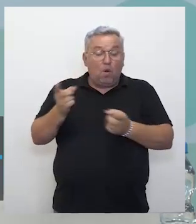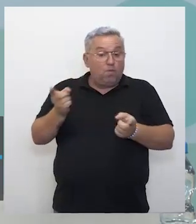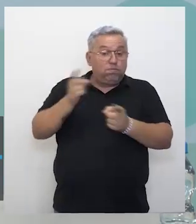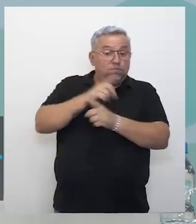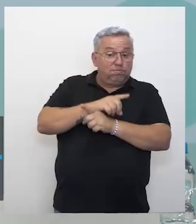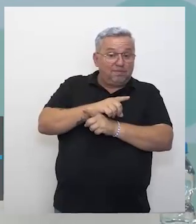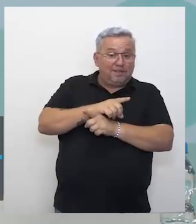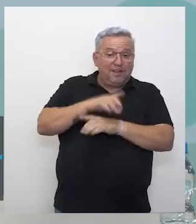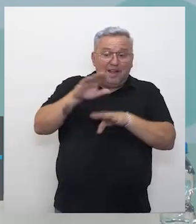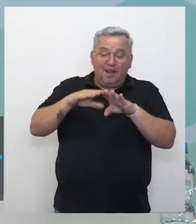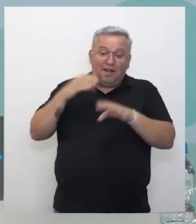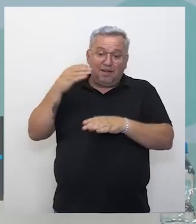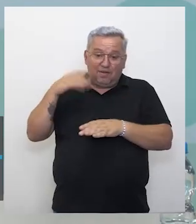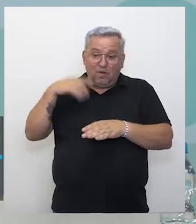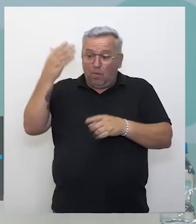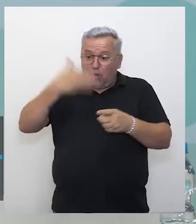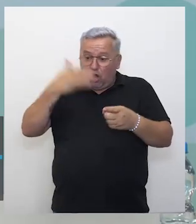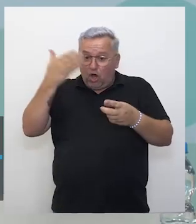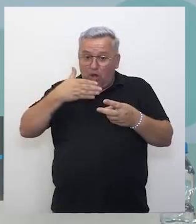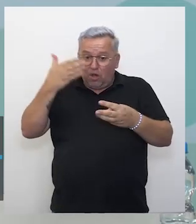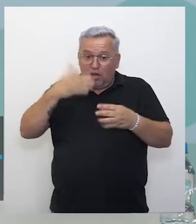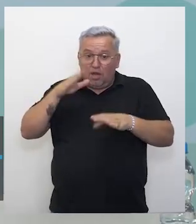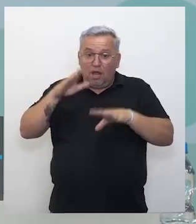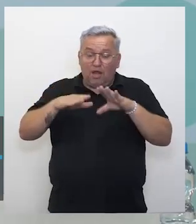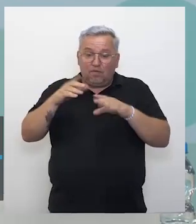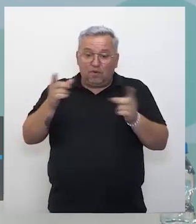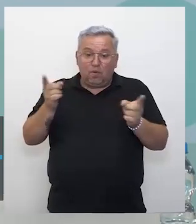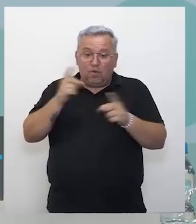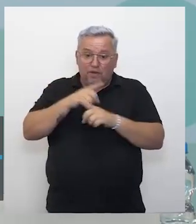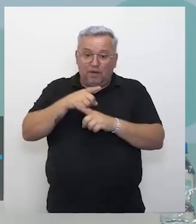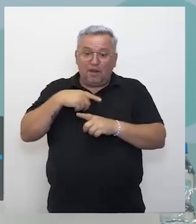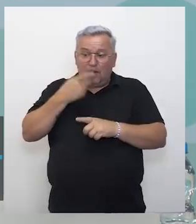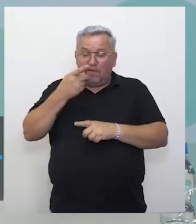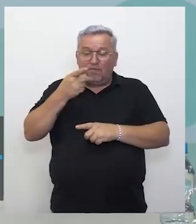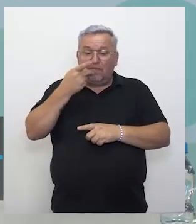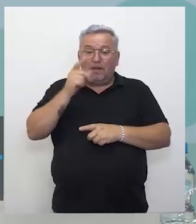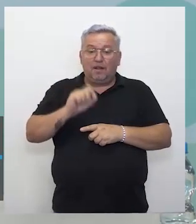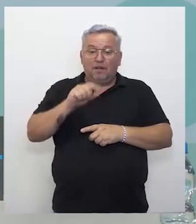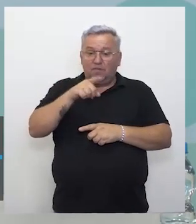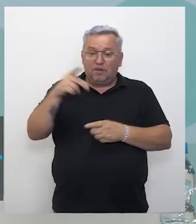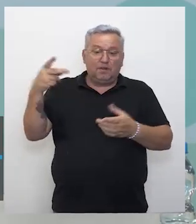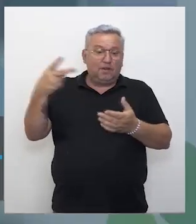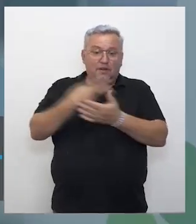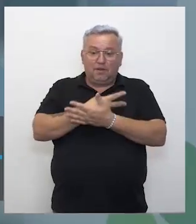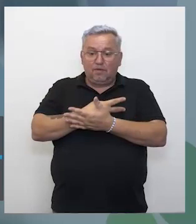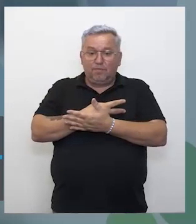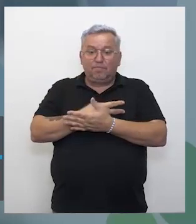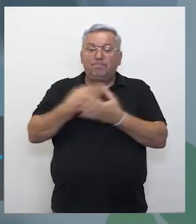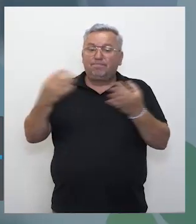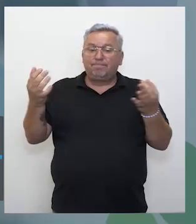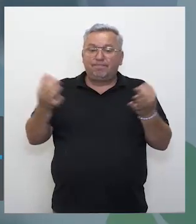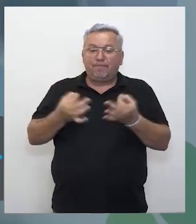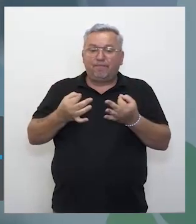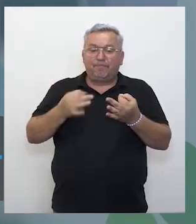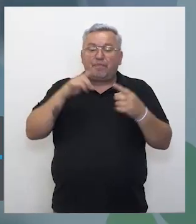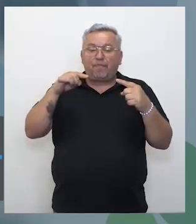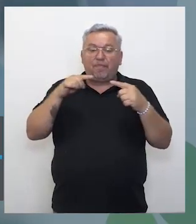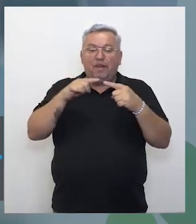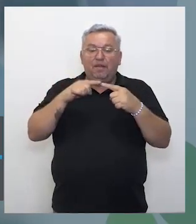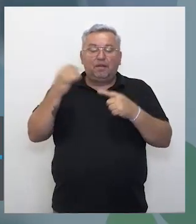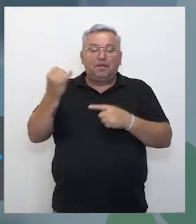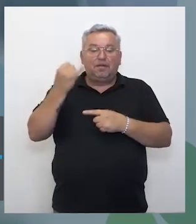Porque a gente acha que a ciência é só comprovação. Às vezes é justamente o contrário. Ela vem ali para dizer que você está errado. Perfeito. Esse é um ponto